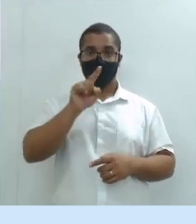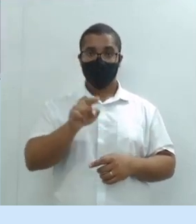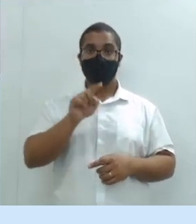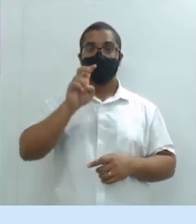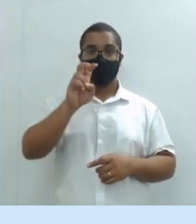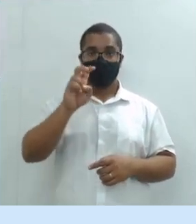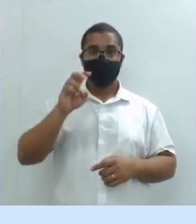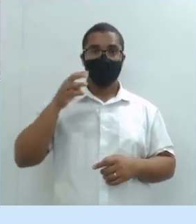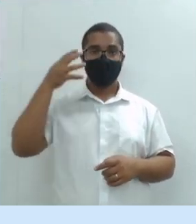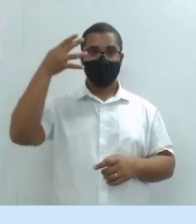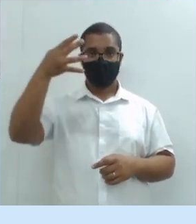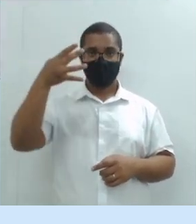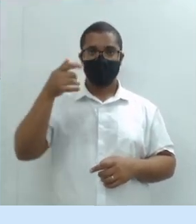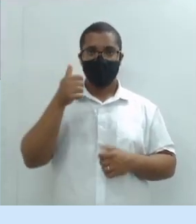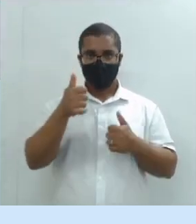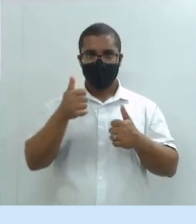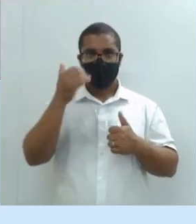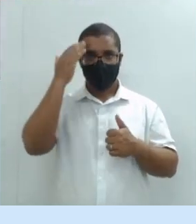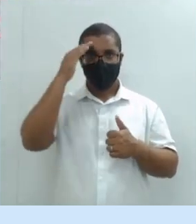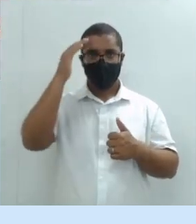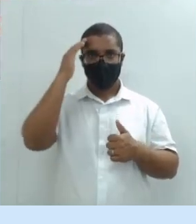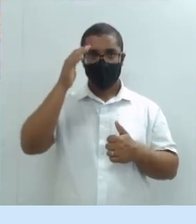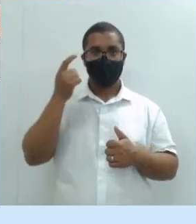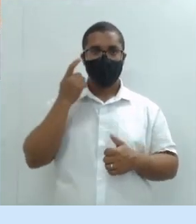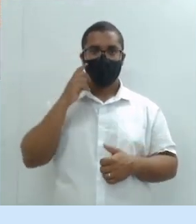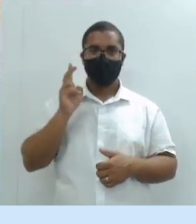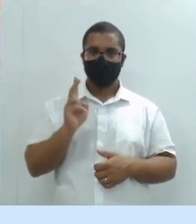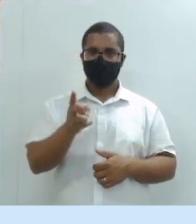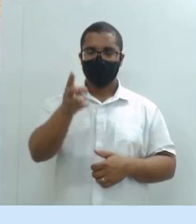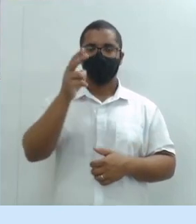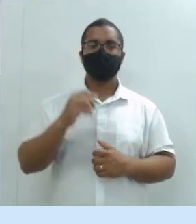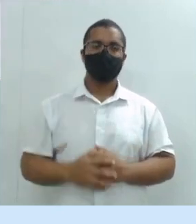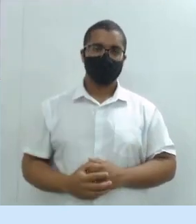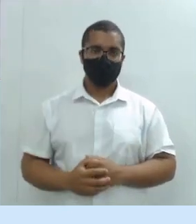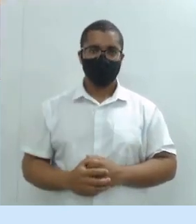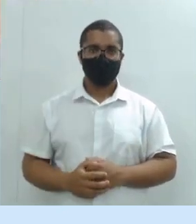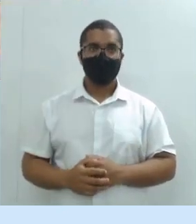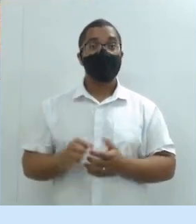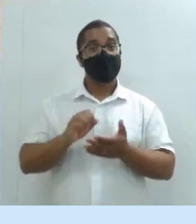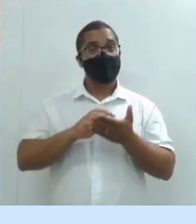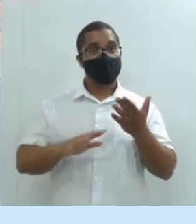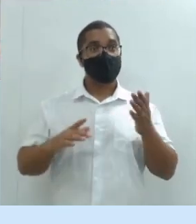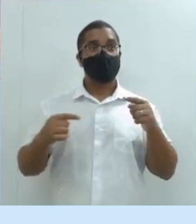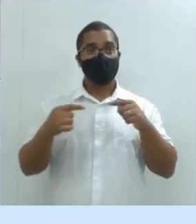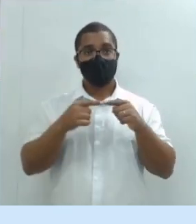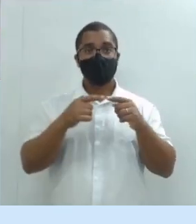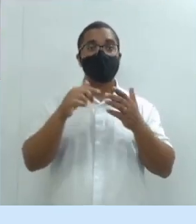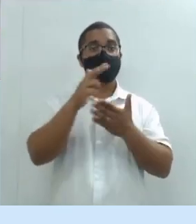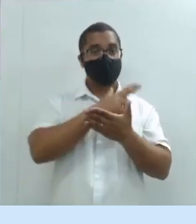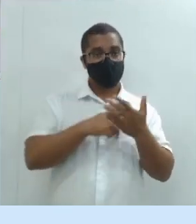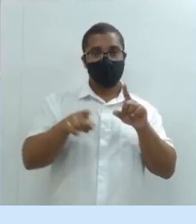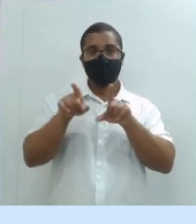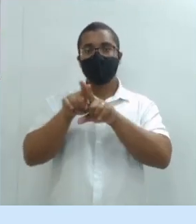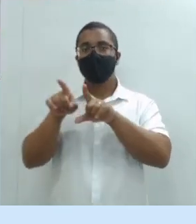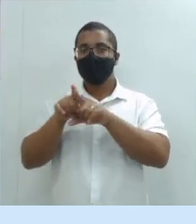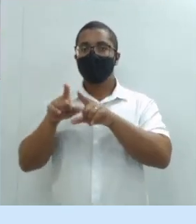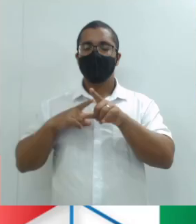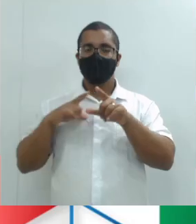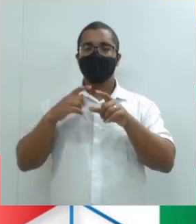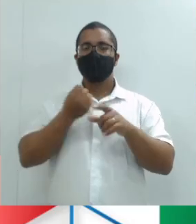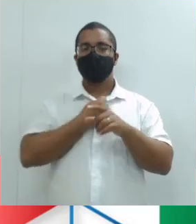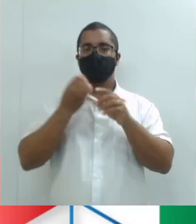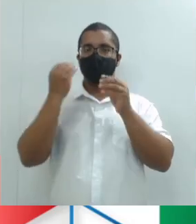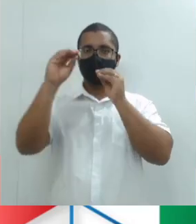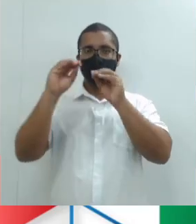Tá tranquilo? Viu a prática? Vamos seguir então agora para uma atividade em que envolve geometria e, claro, potenciação.